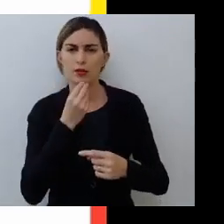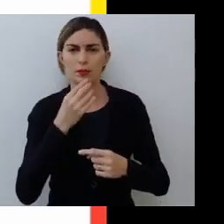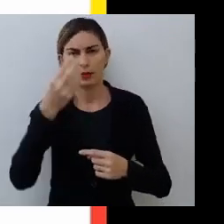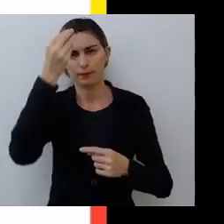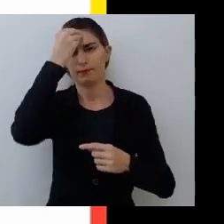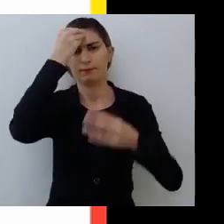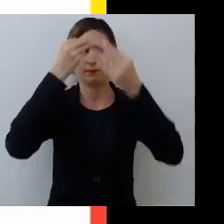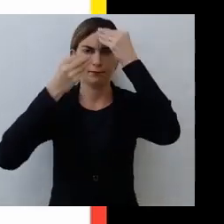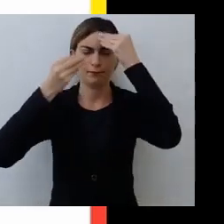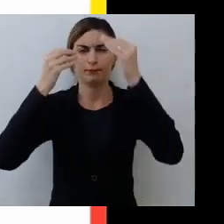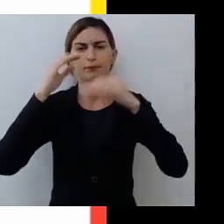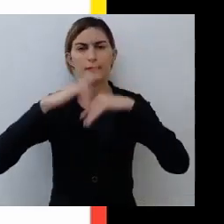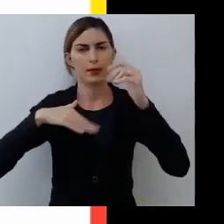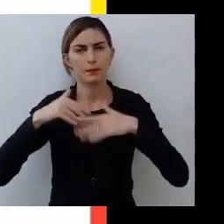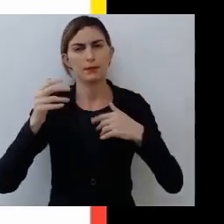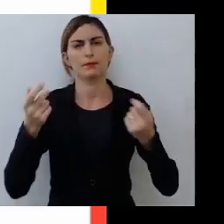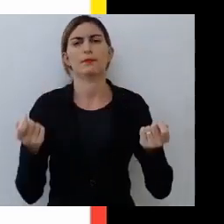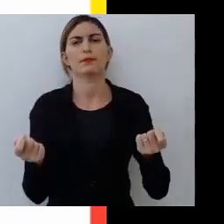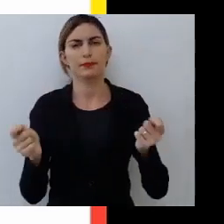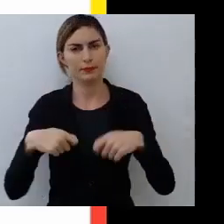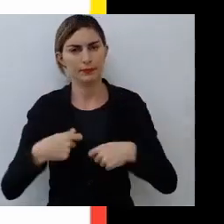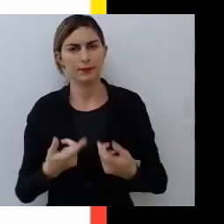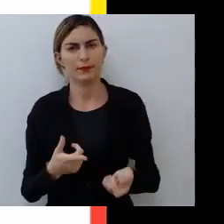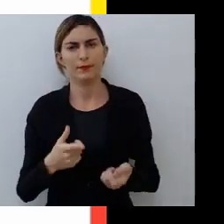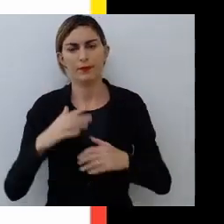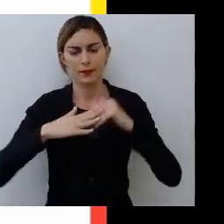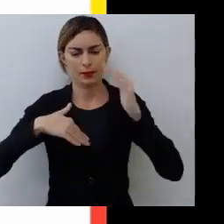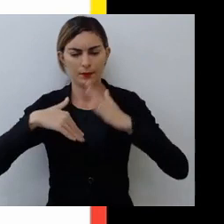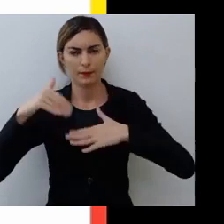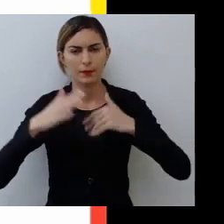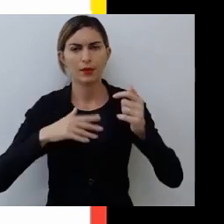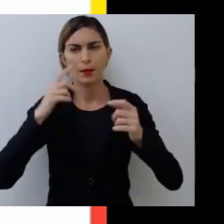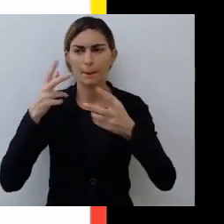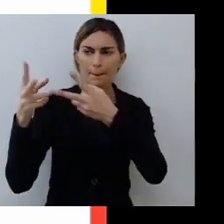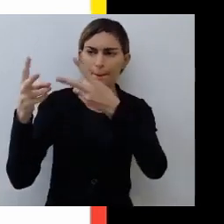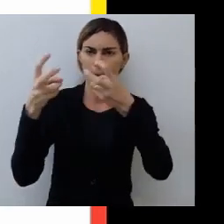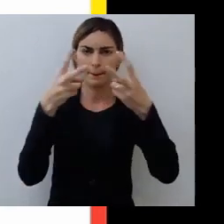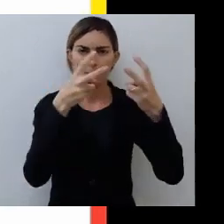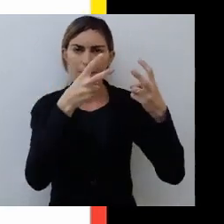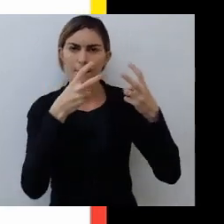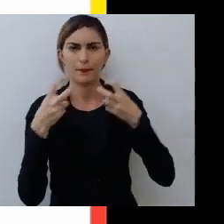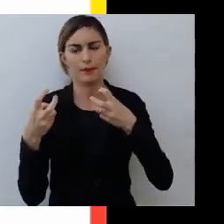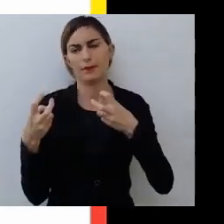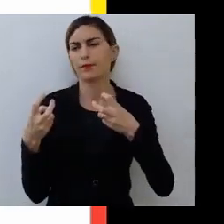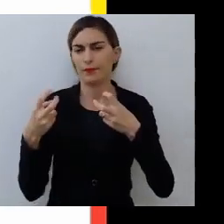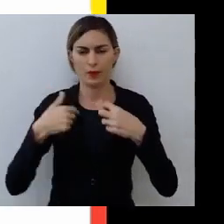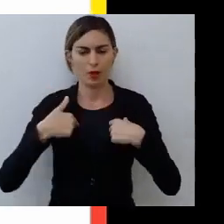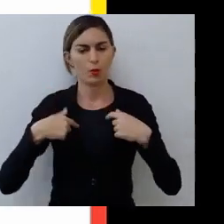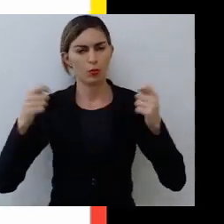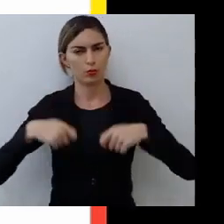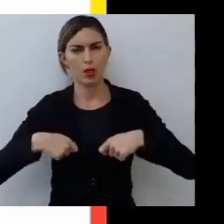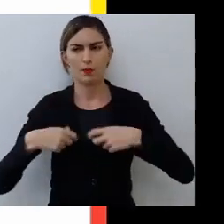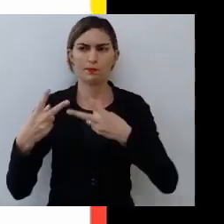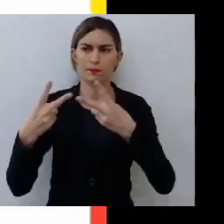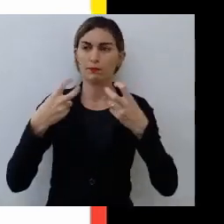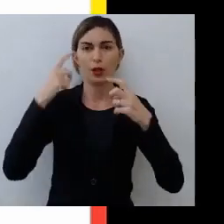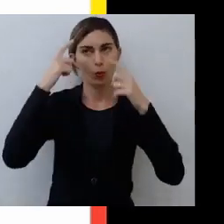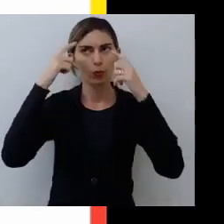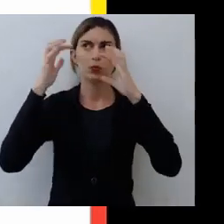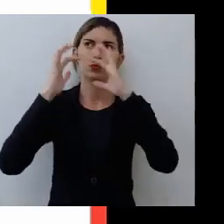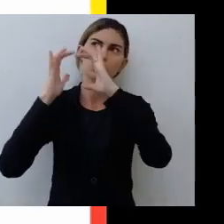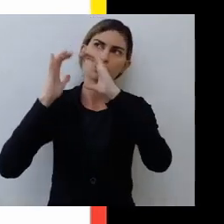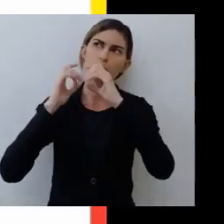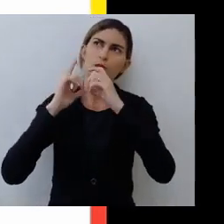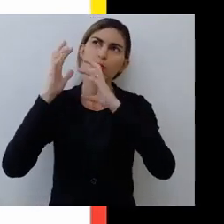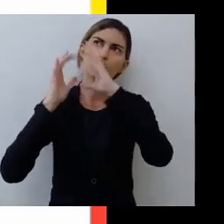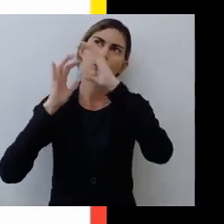conhecimento. O homem que é capaz de ter a capacidade de perceber que ele é capaz de perceber.